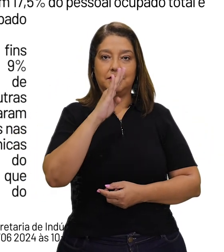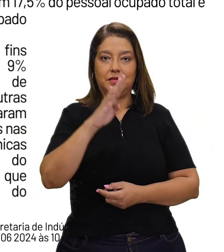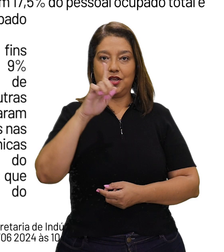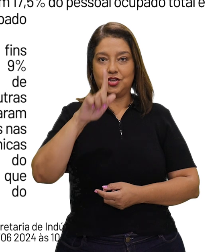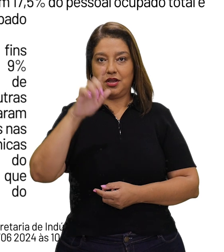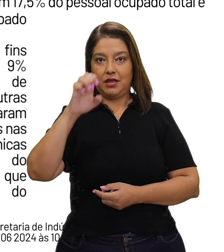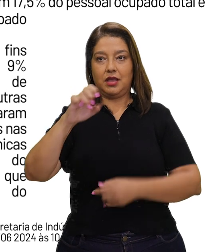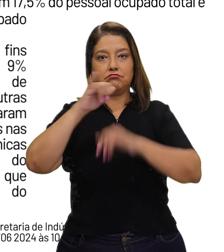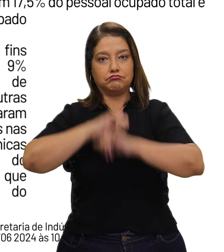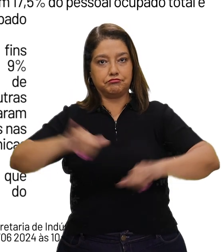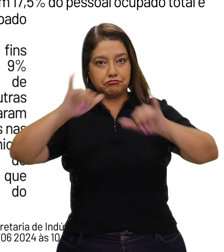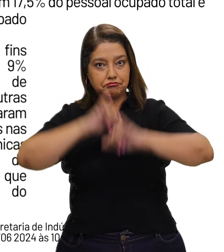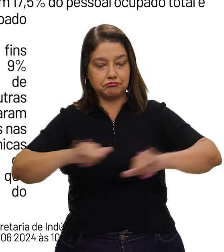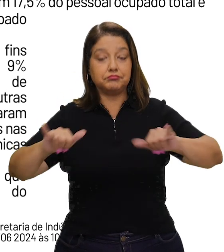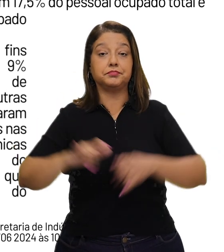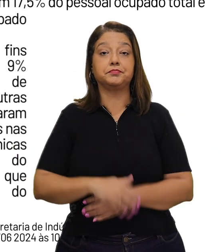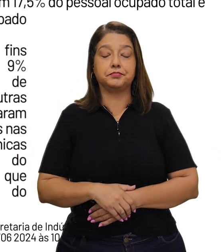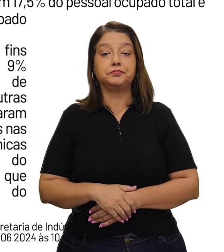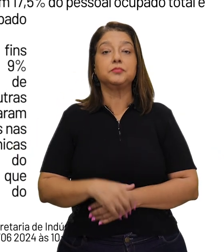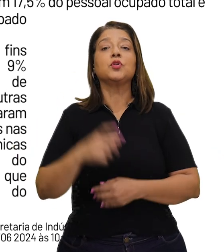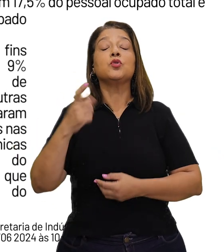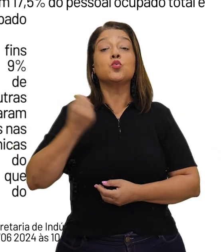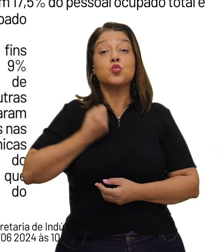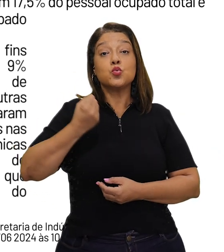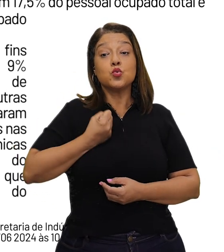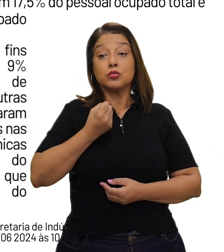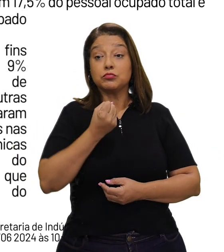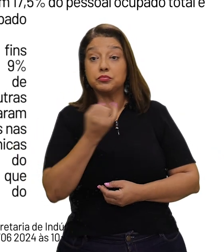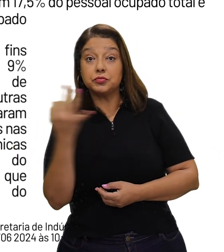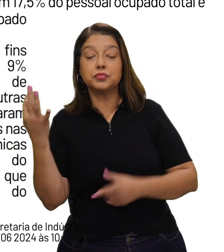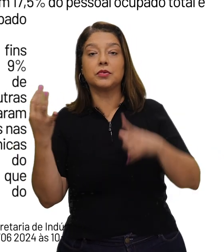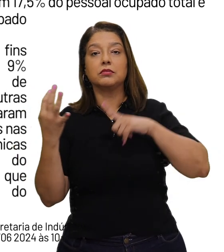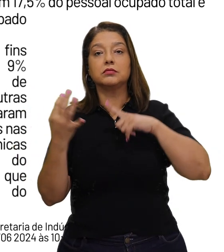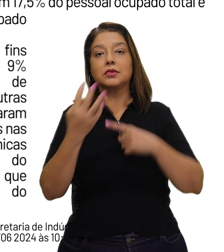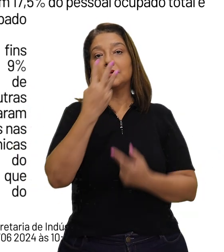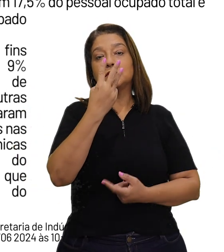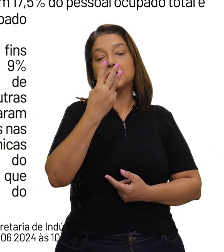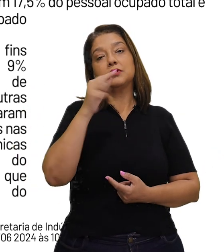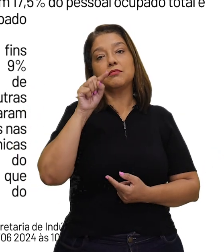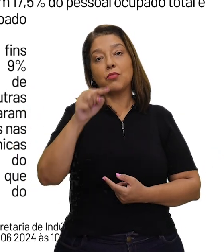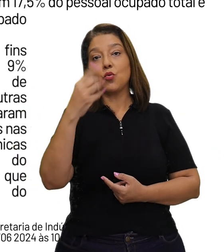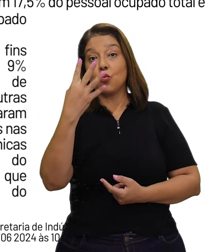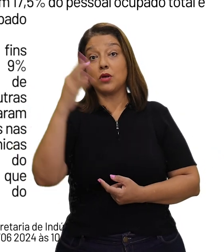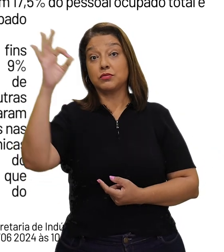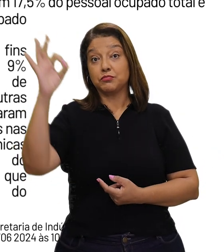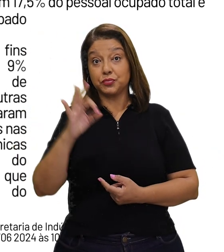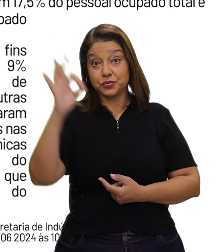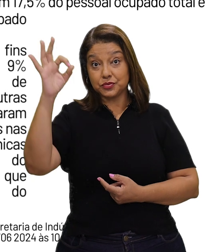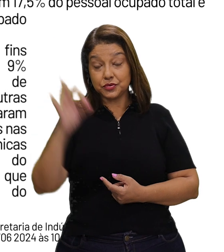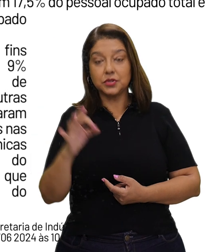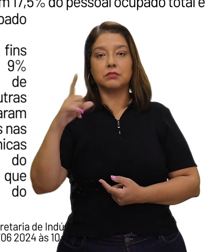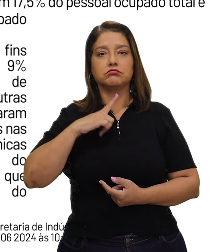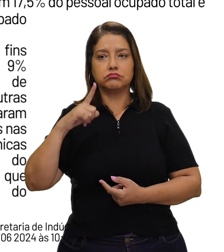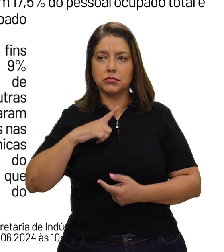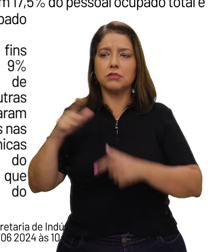IBGE. O número representa 3,4% do total de unidades atuantes no